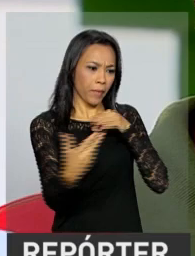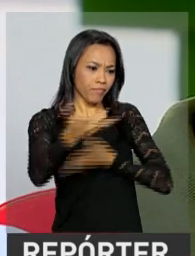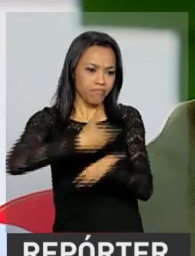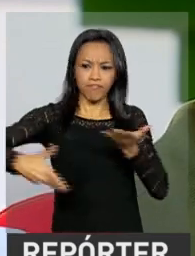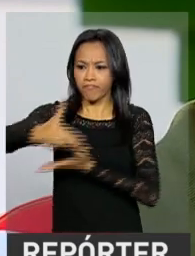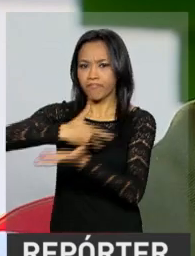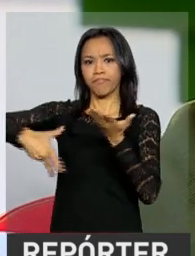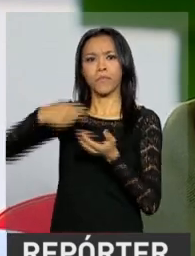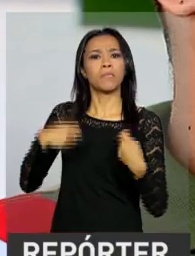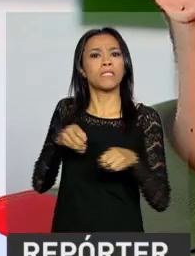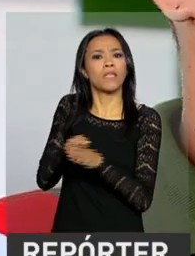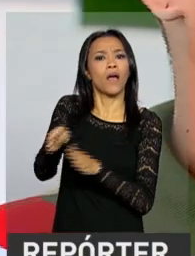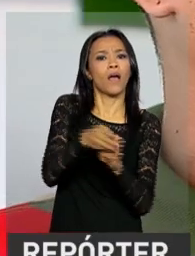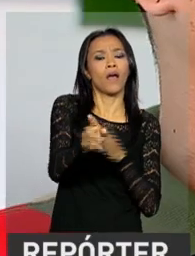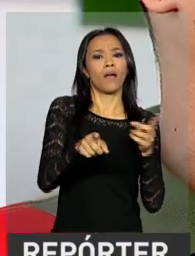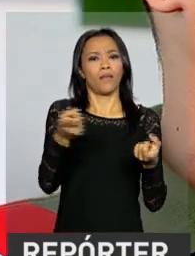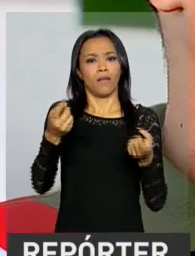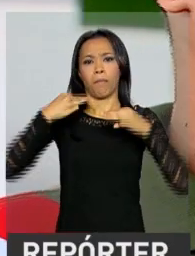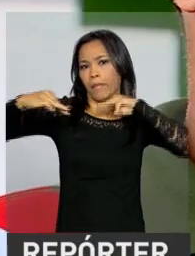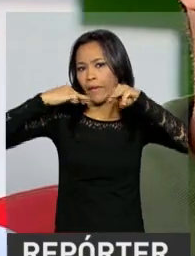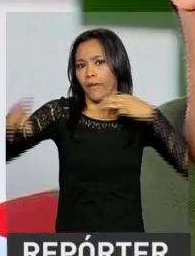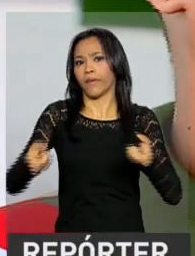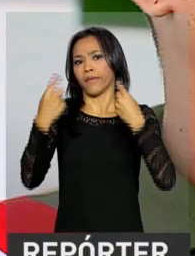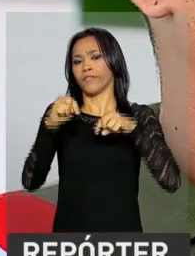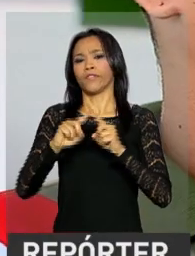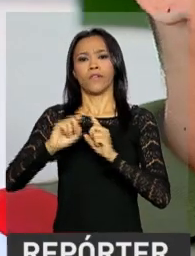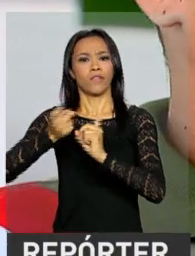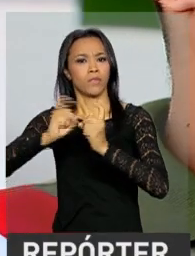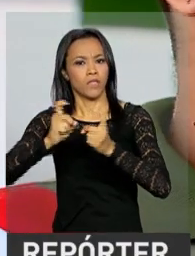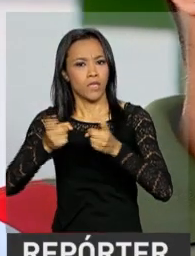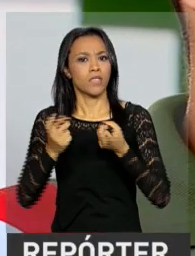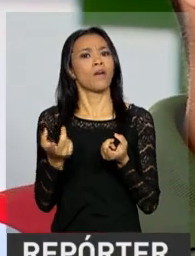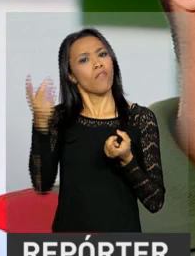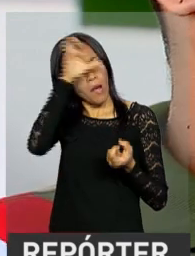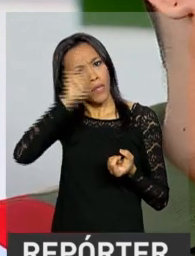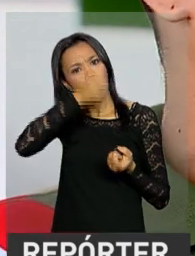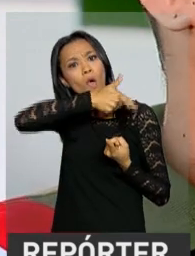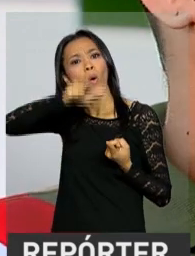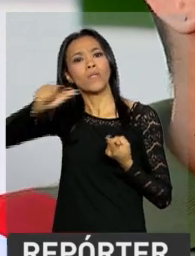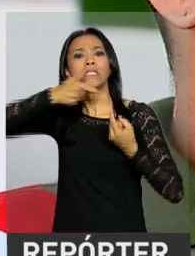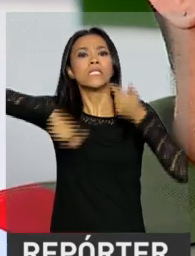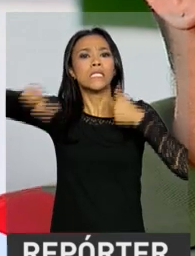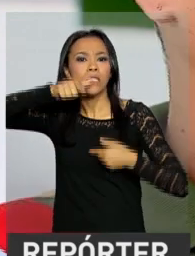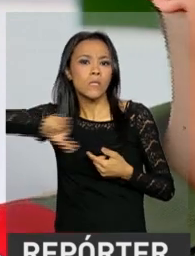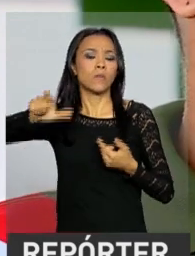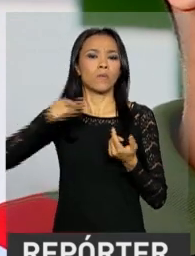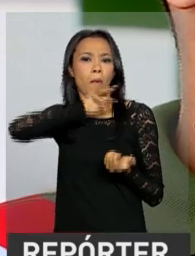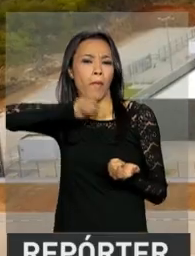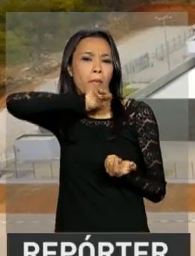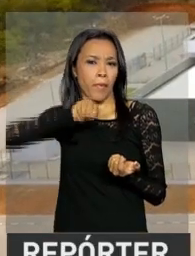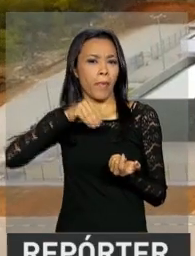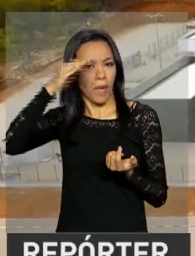ele do que eles precisam marketing como administração eig aprender outras línguas para poder ir mais à